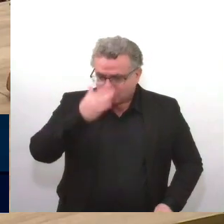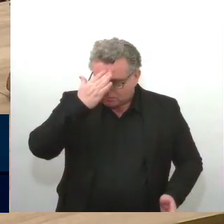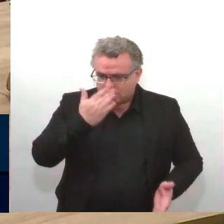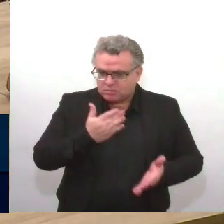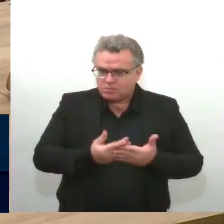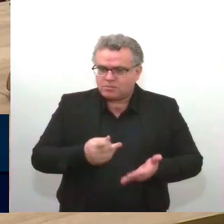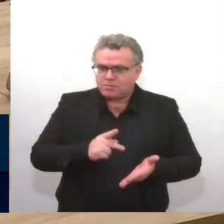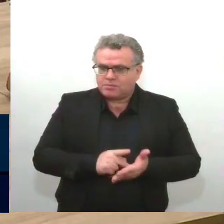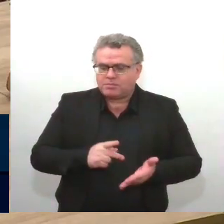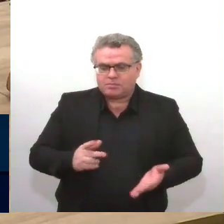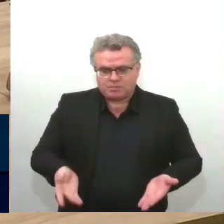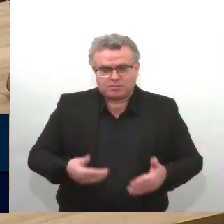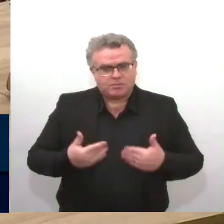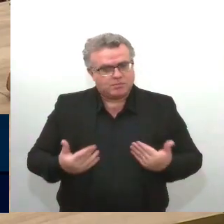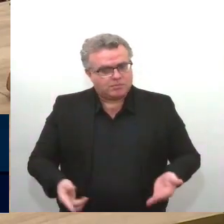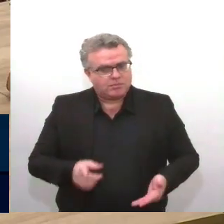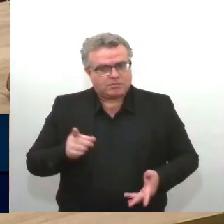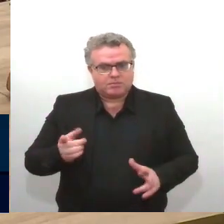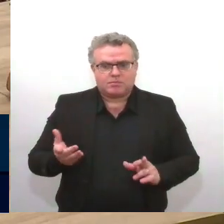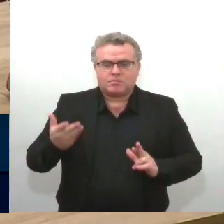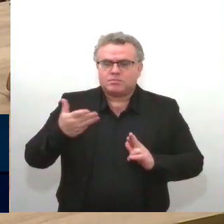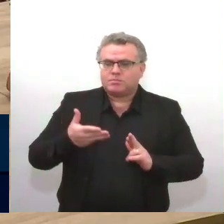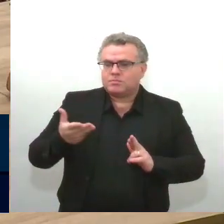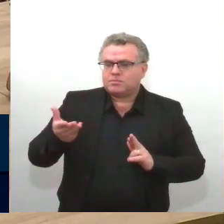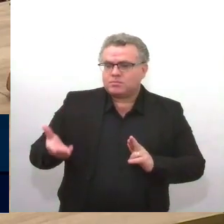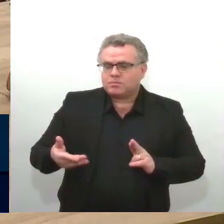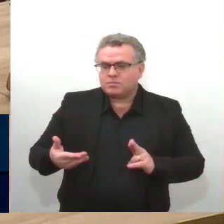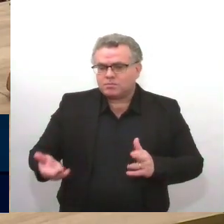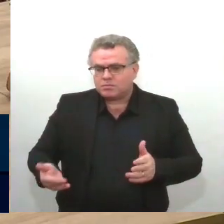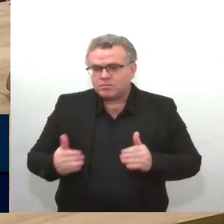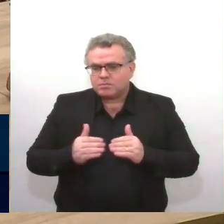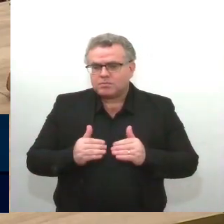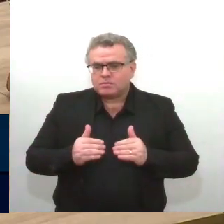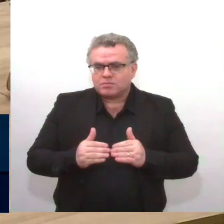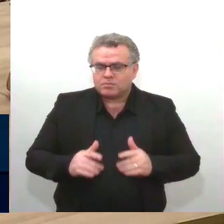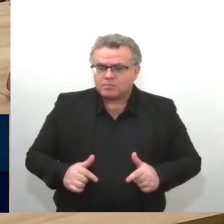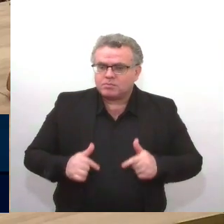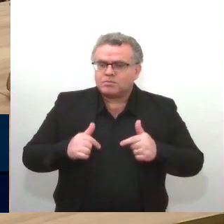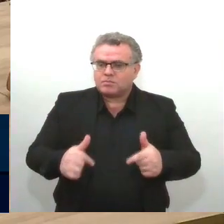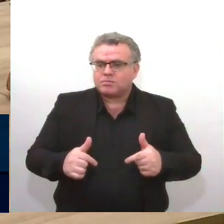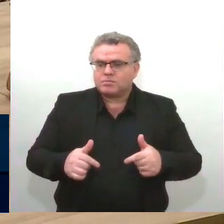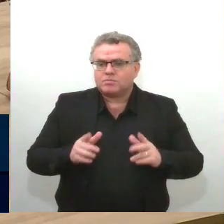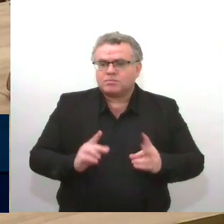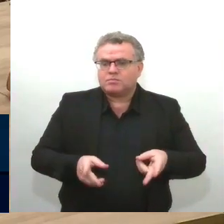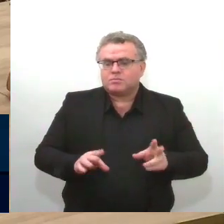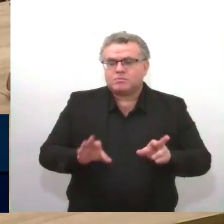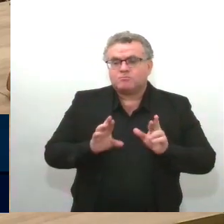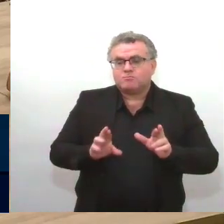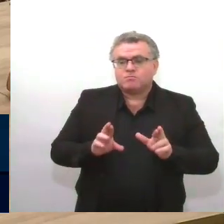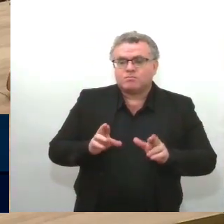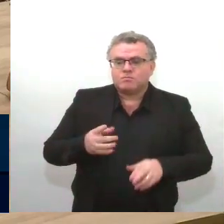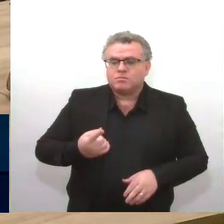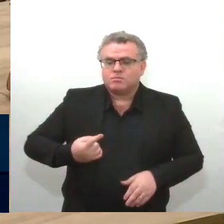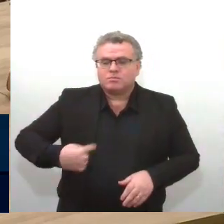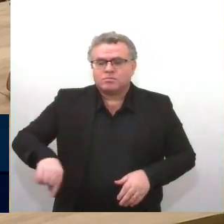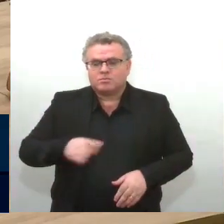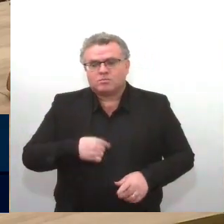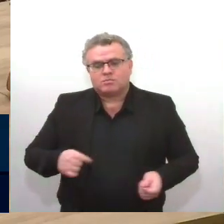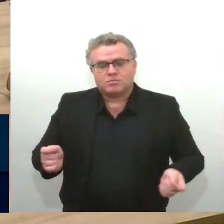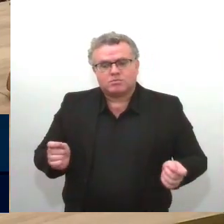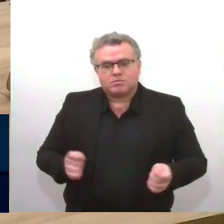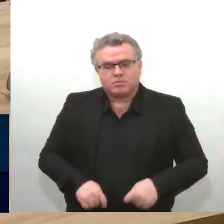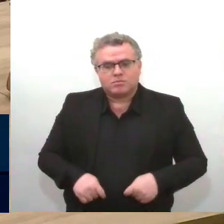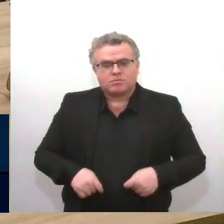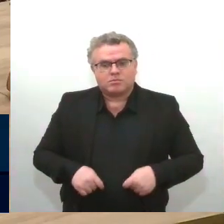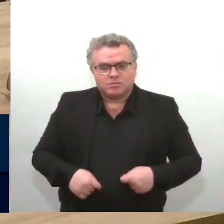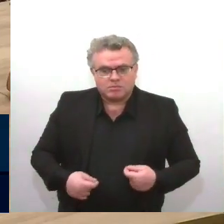referência nesse sentido de combatividade espero que a gente possa os os né parabenizar também Samuel